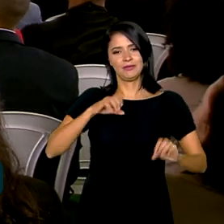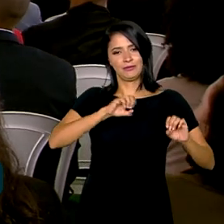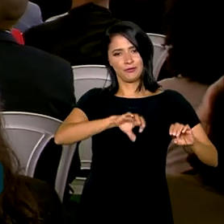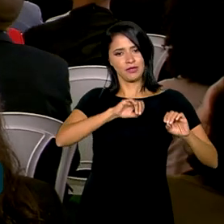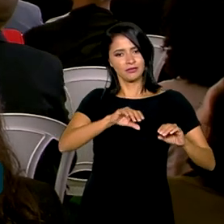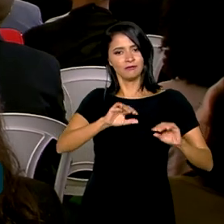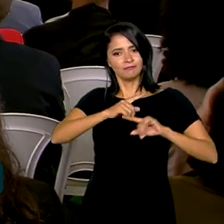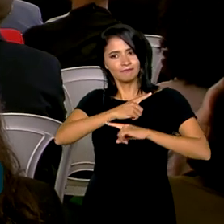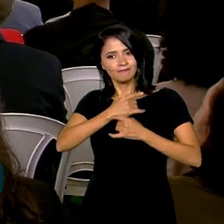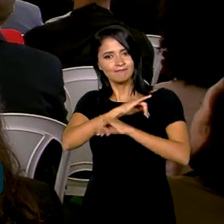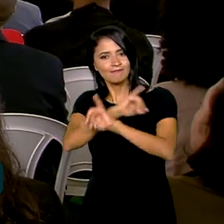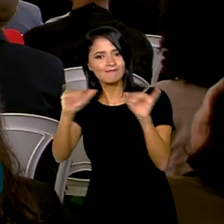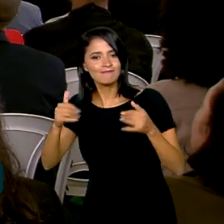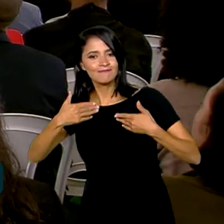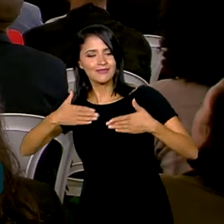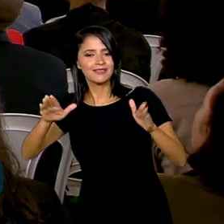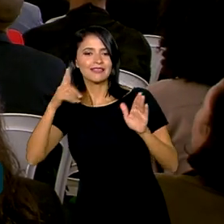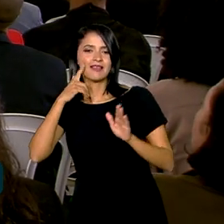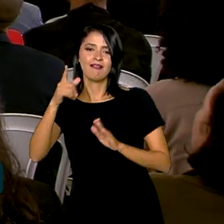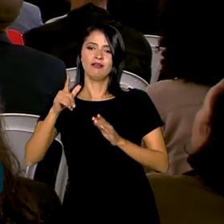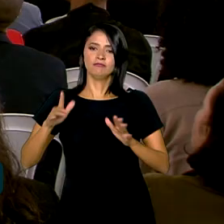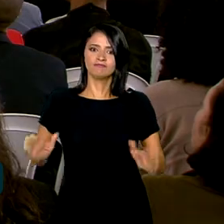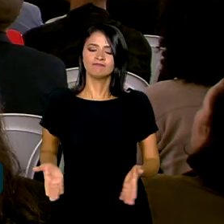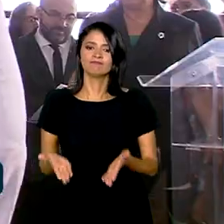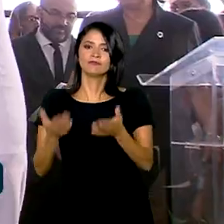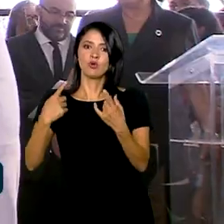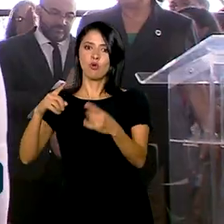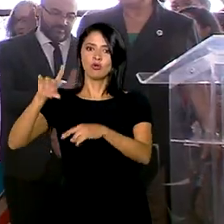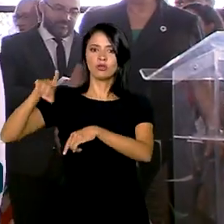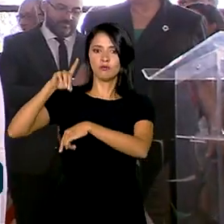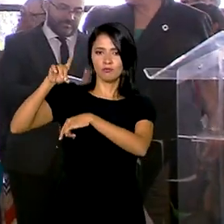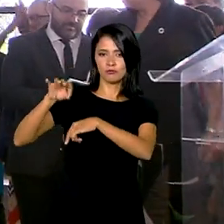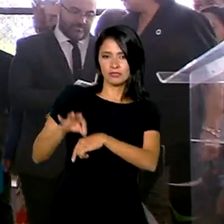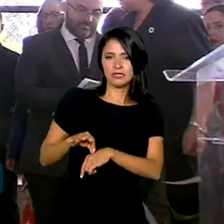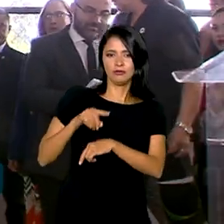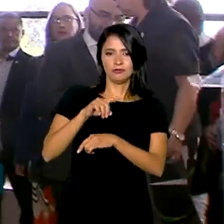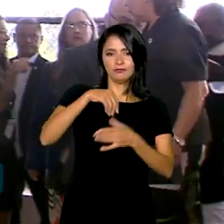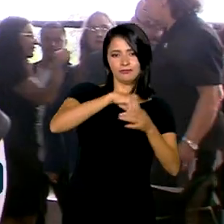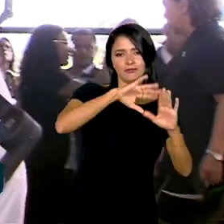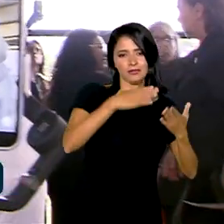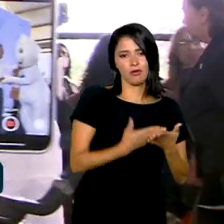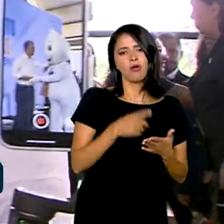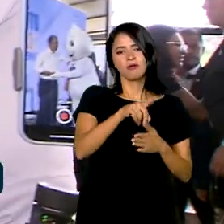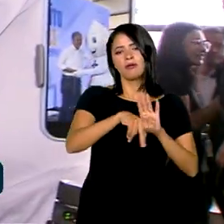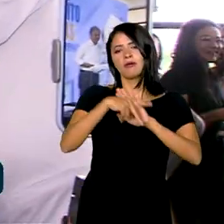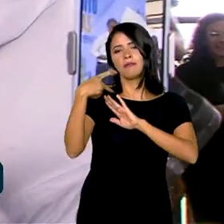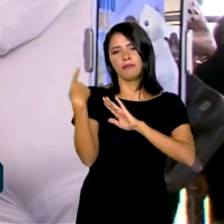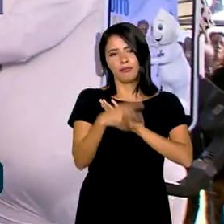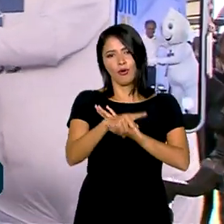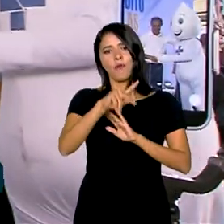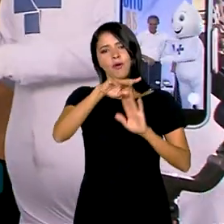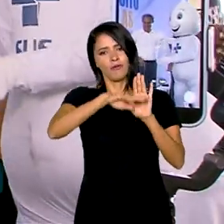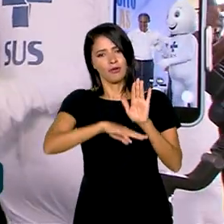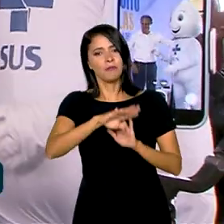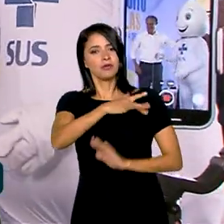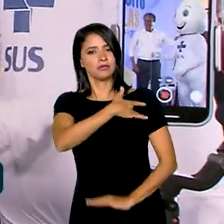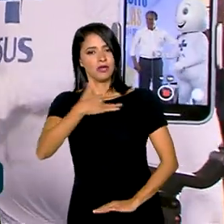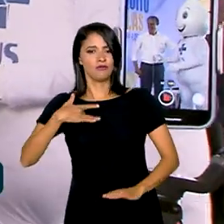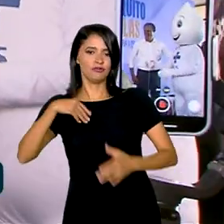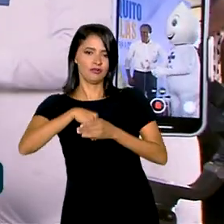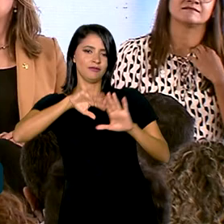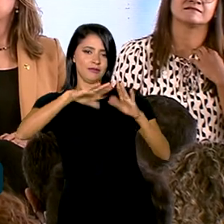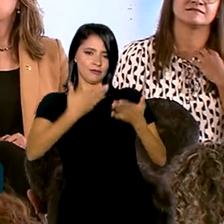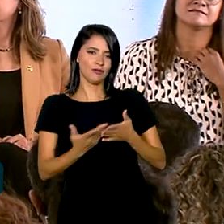lançaram a mobilização de combate ao mosquito nas escolas. A ação faz parte do programa Saúde na Escola, retomado pelo